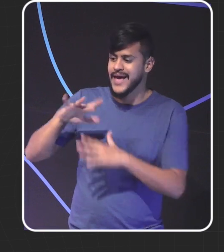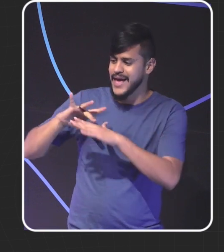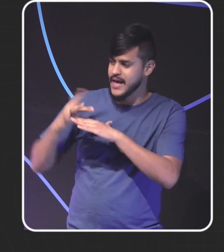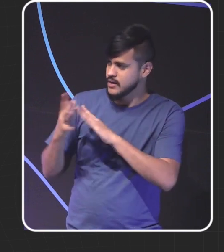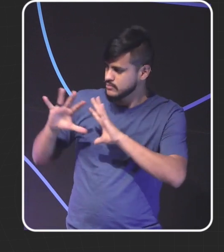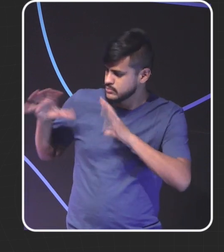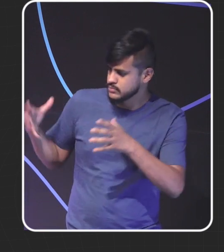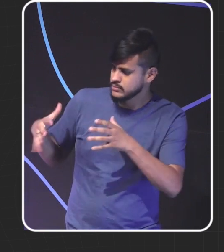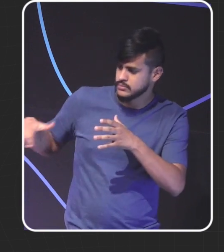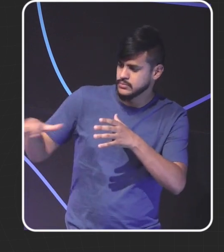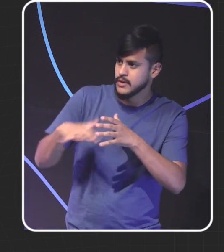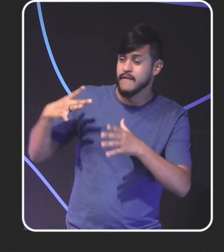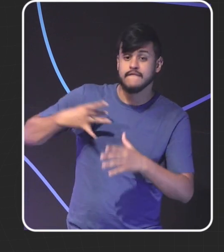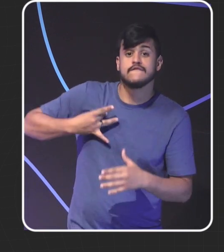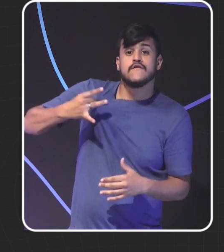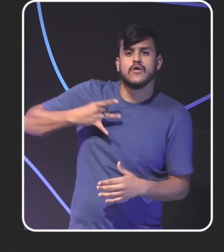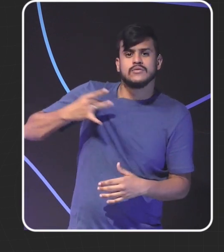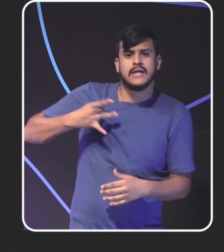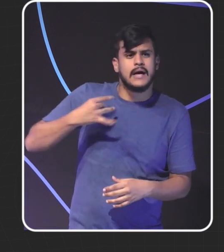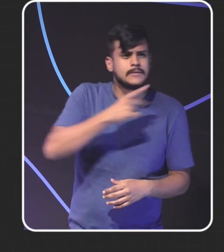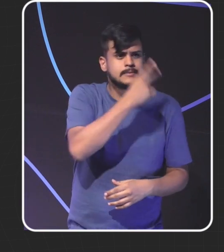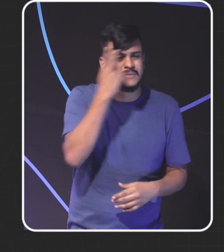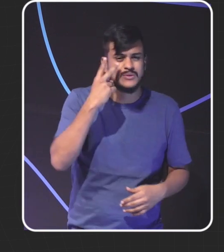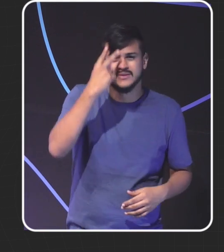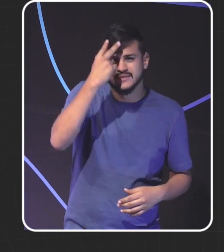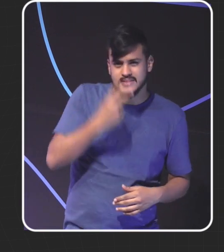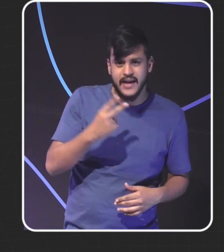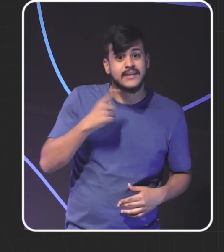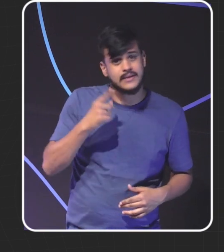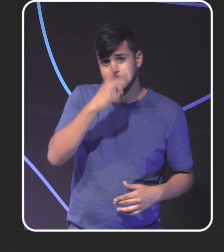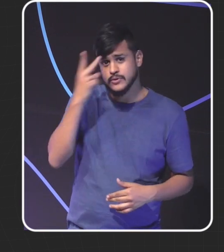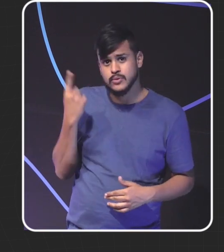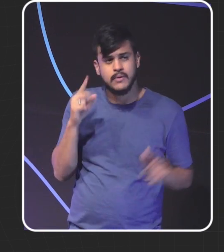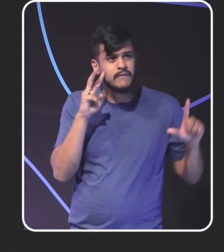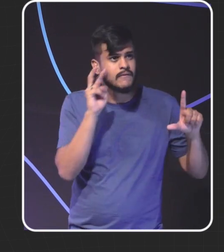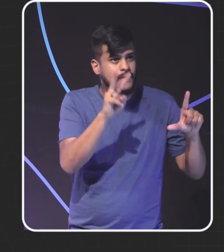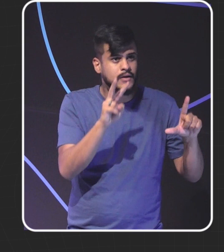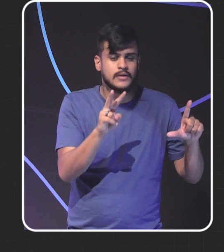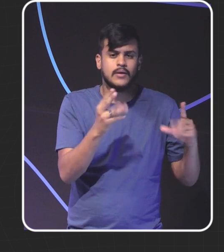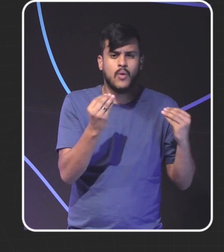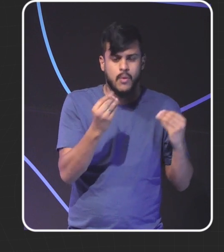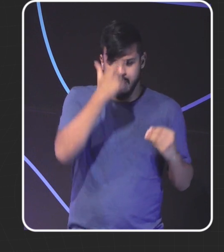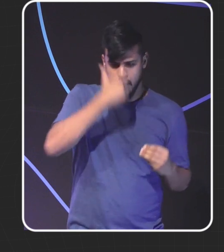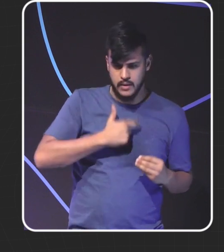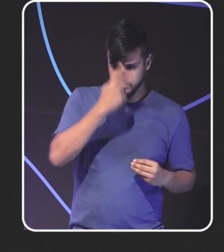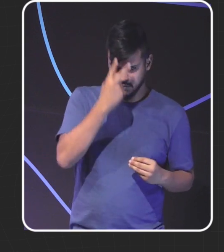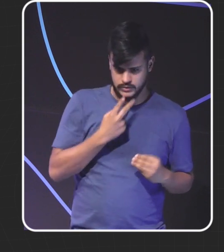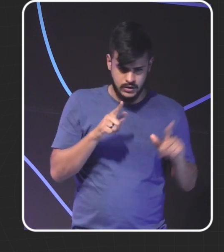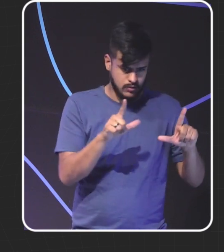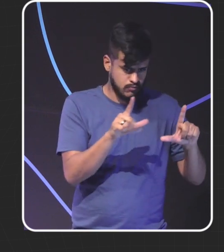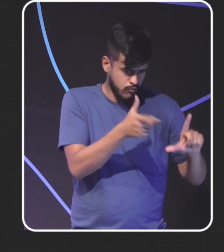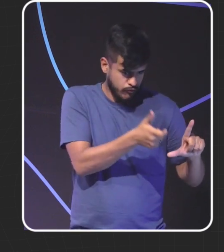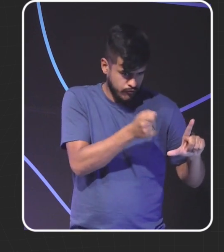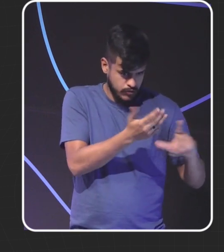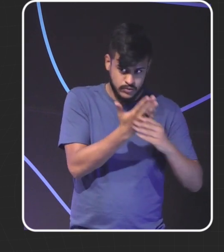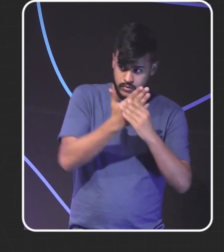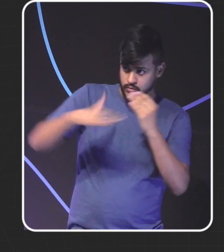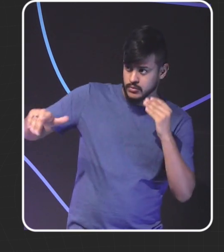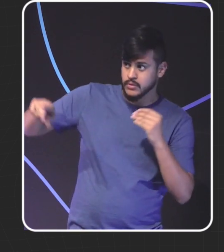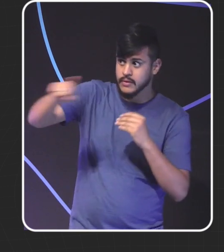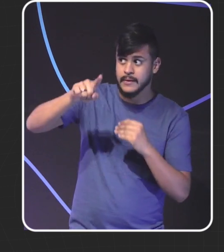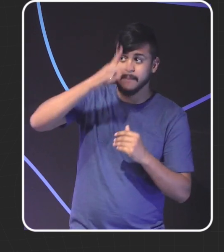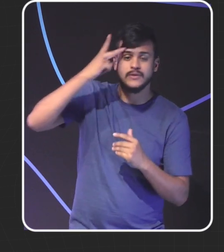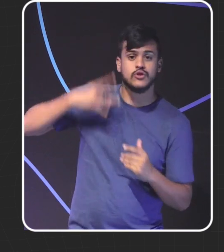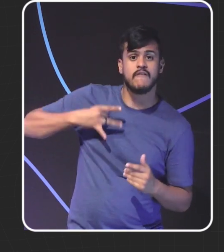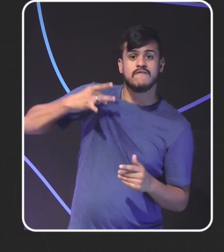descrevem imagens para pessoas cegas. Então, tem um aplicativo para uma pessoa cega que ela tira uma foto e essa foto vai para alguns